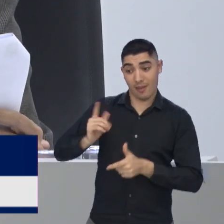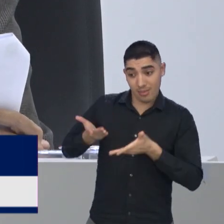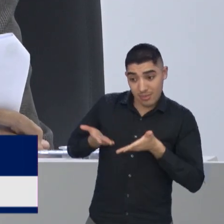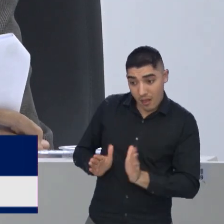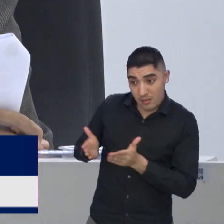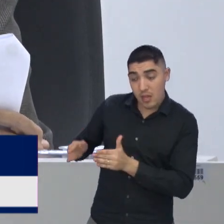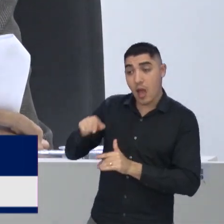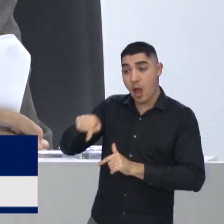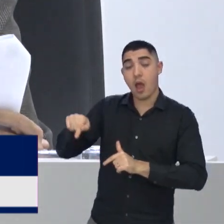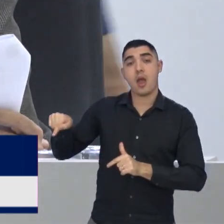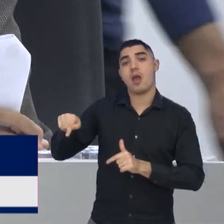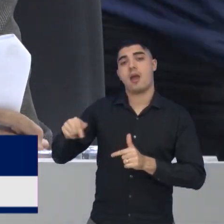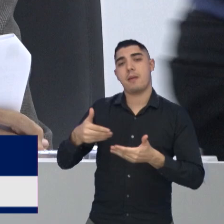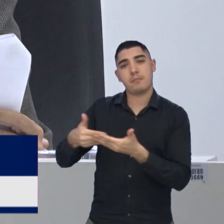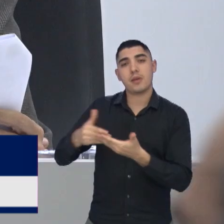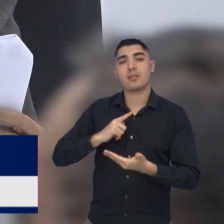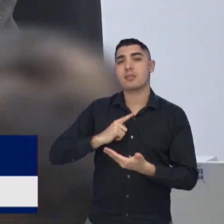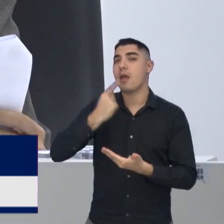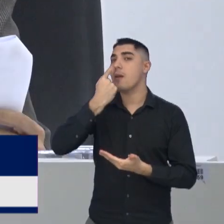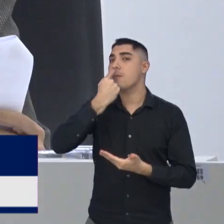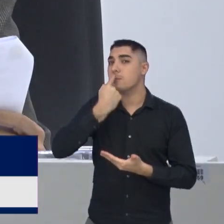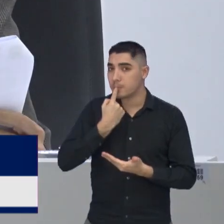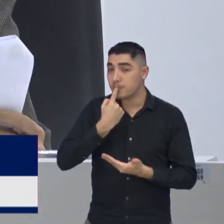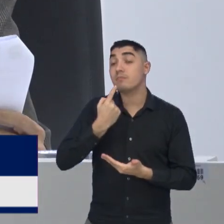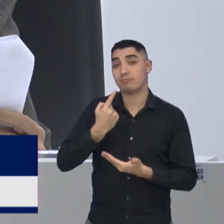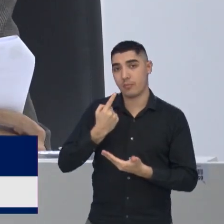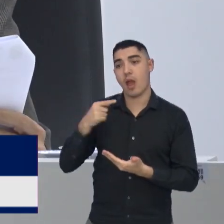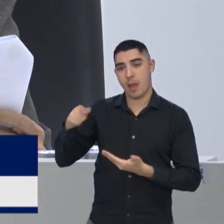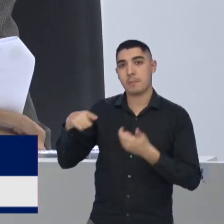com fissura lábio-palatina